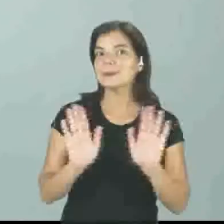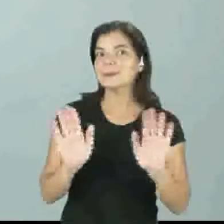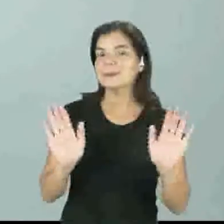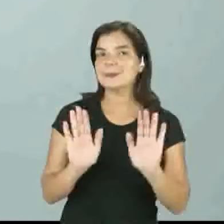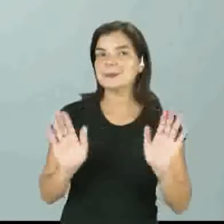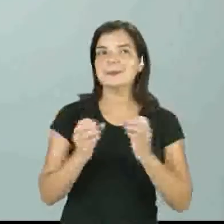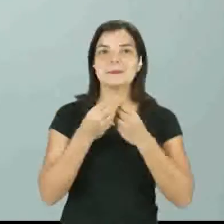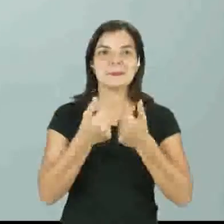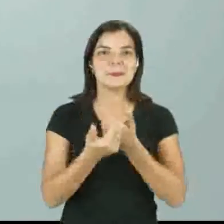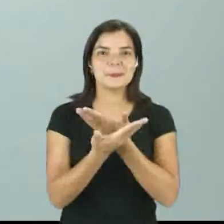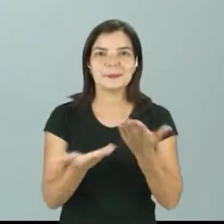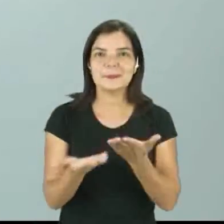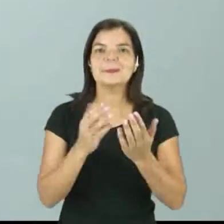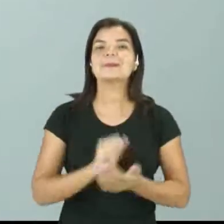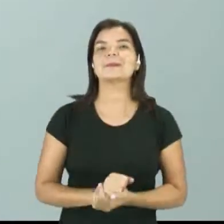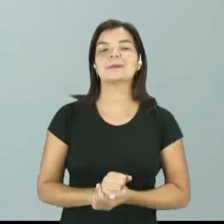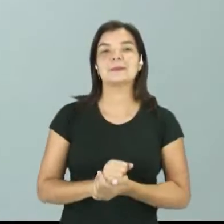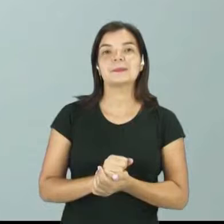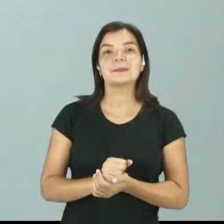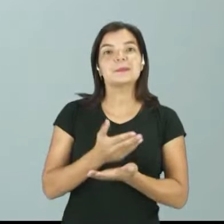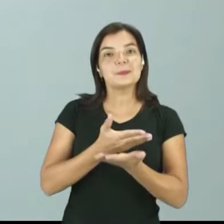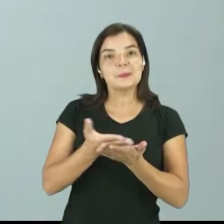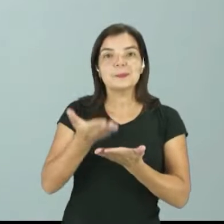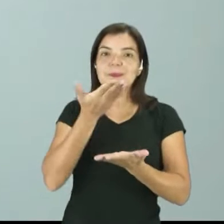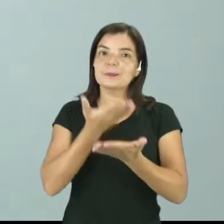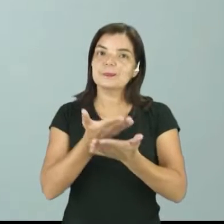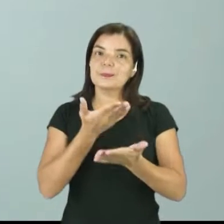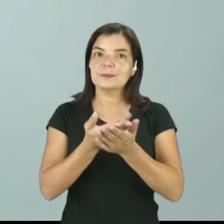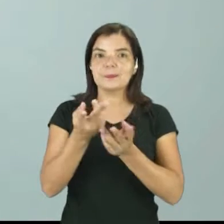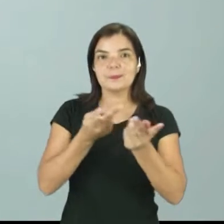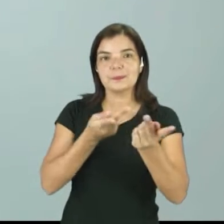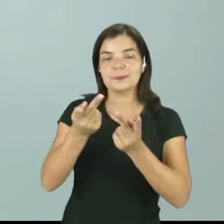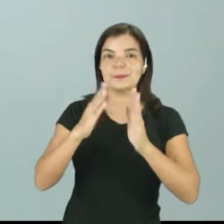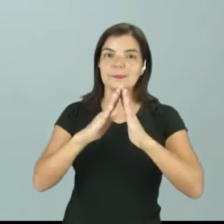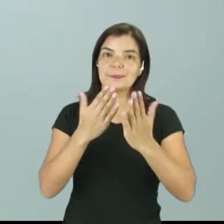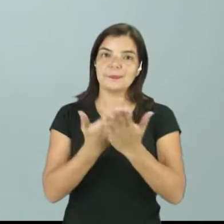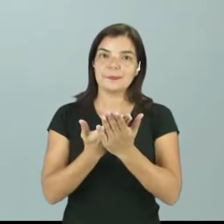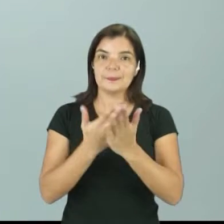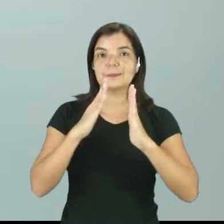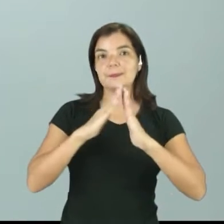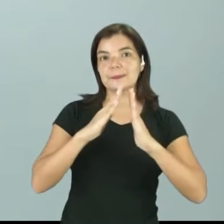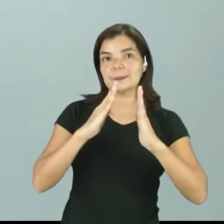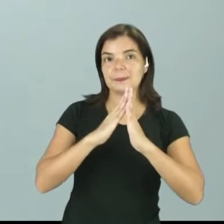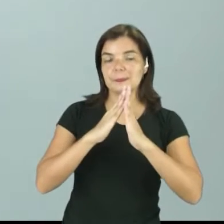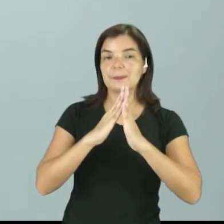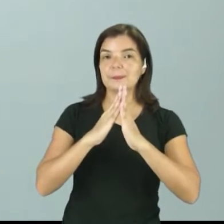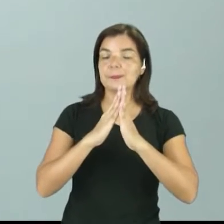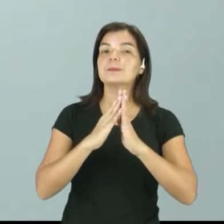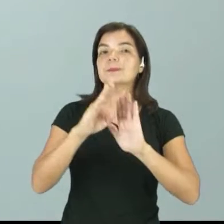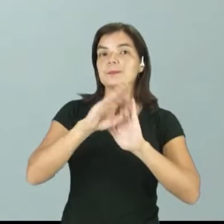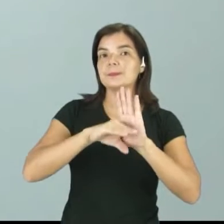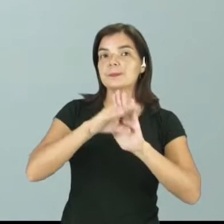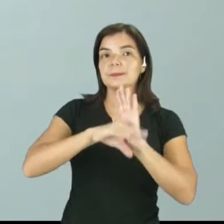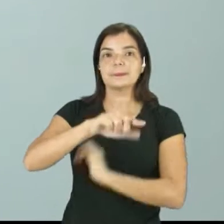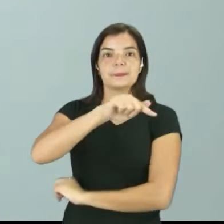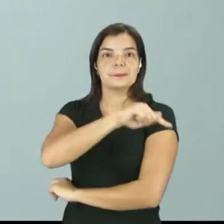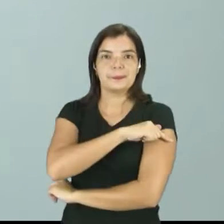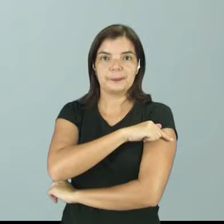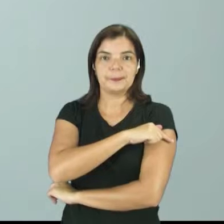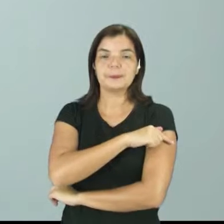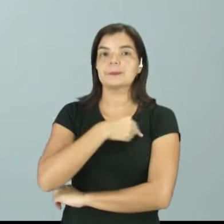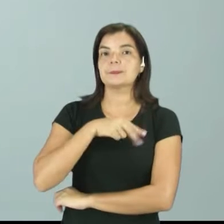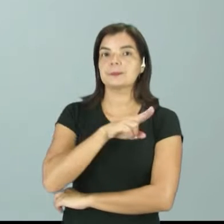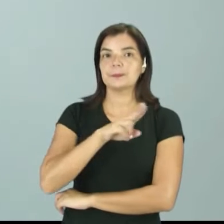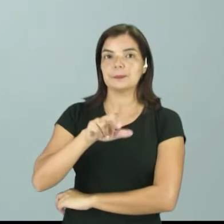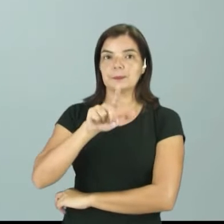Olá, tudo bem com você? Vamos hoje para mais uma aula do projeto Escola em Casa. Hoje nossa aula é voltada para o conteúdo do 7º ano. Meu nome é